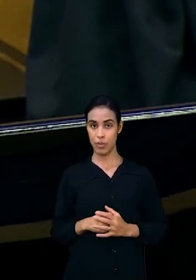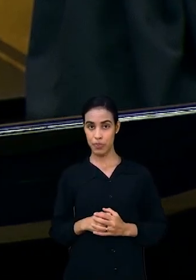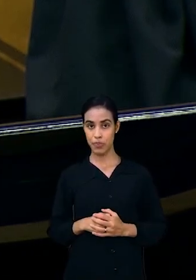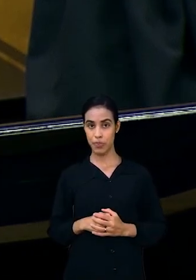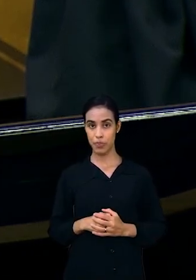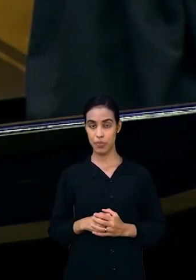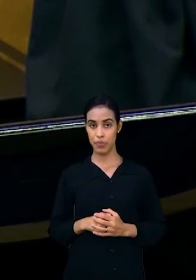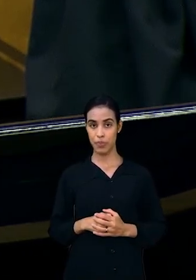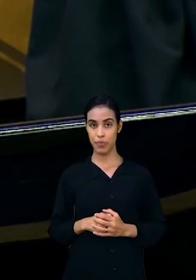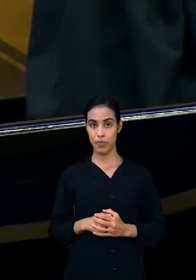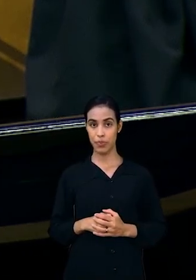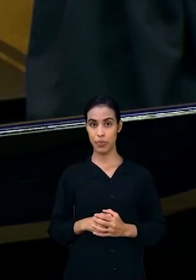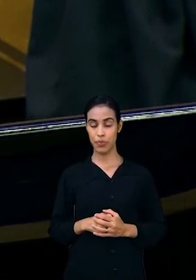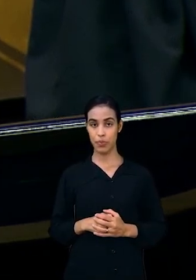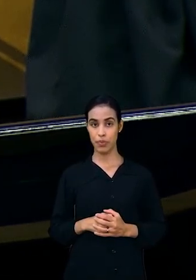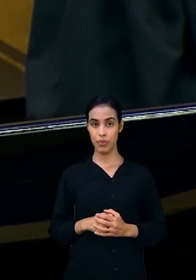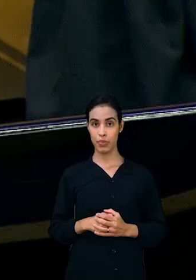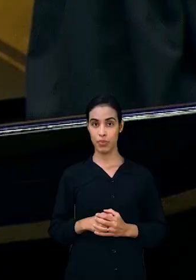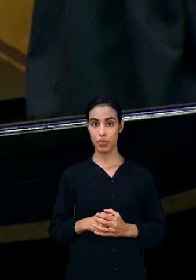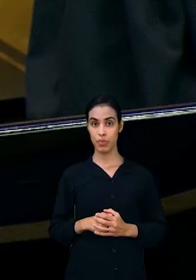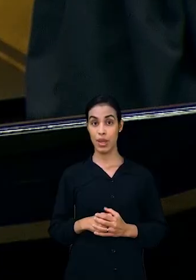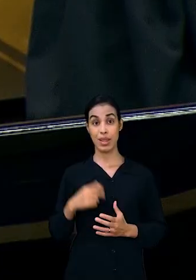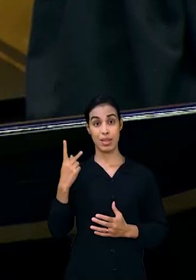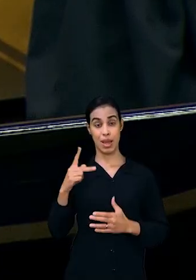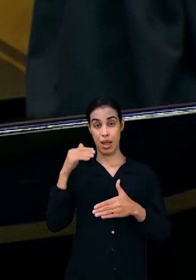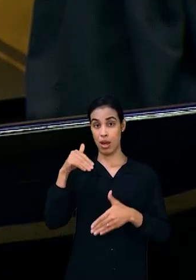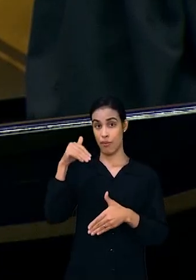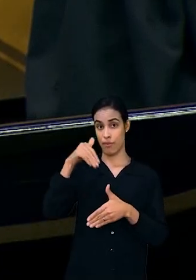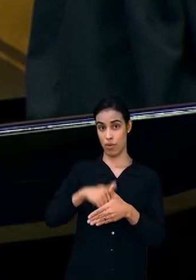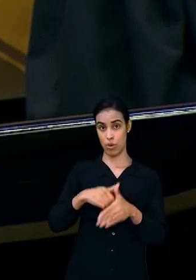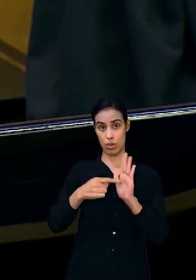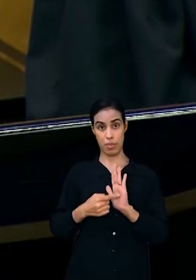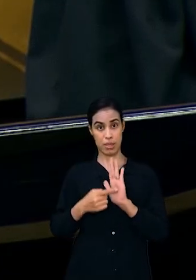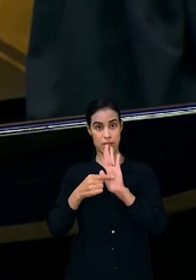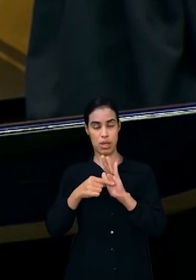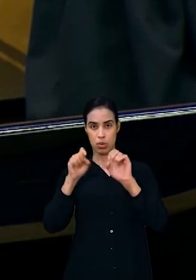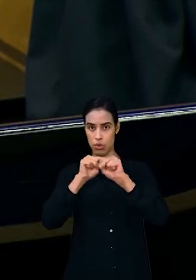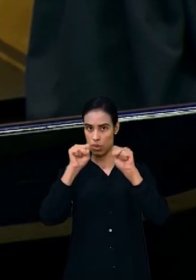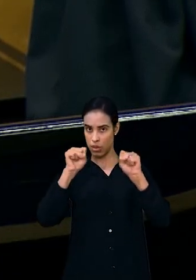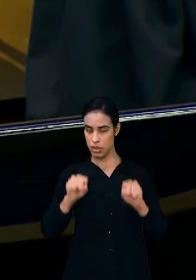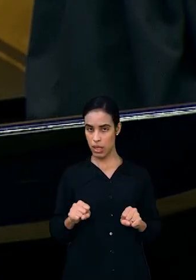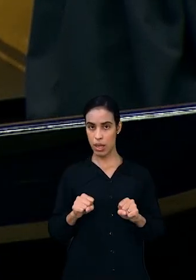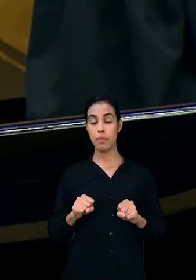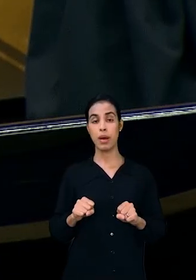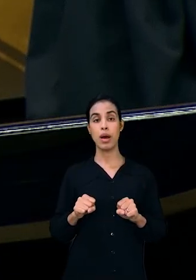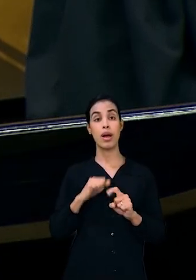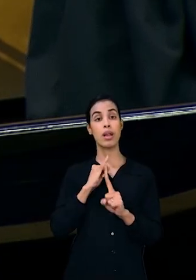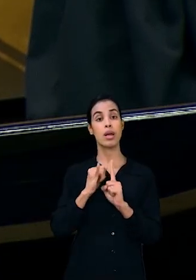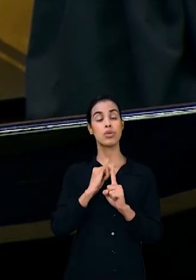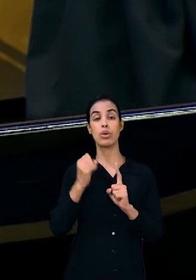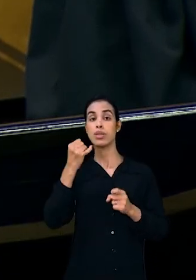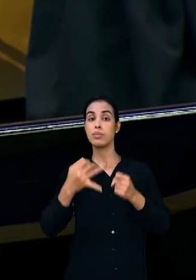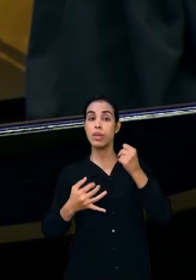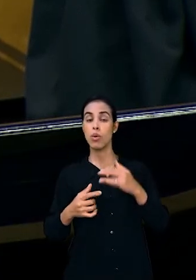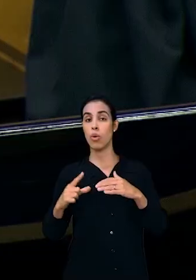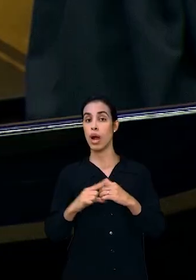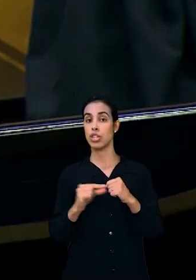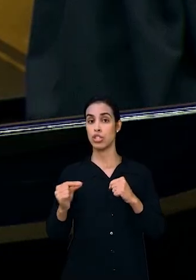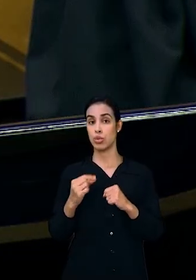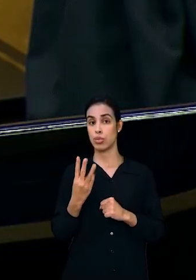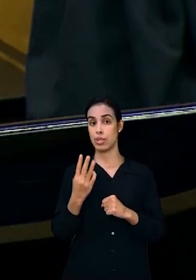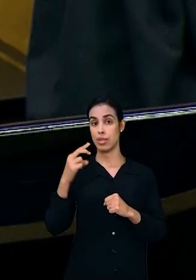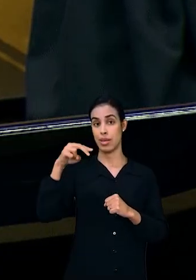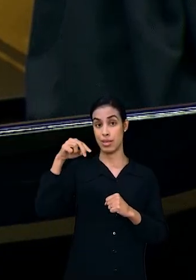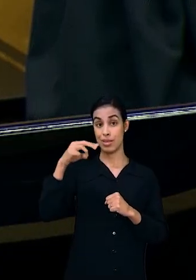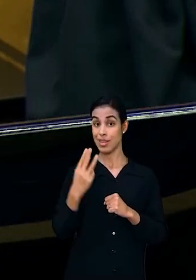relatora do processo na seção 2 de dissídios individuais. No voto apresentado em plenário virtual, a ministra lembrou